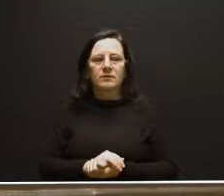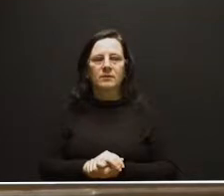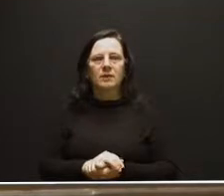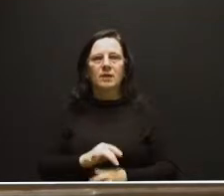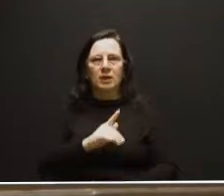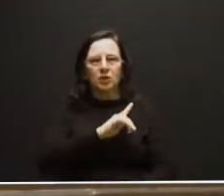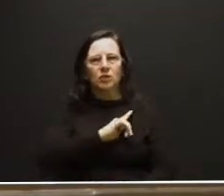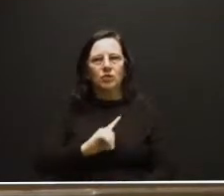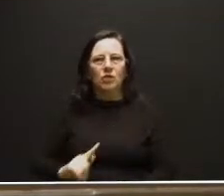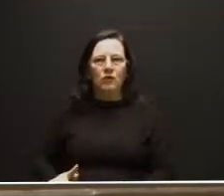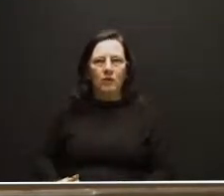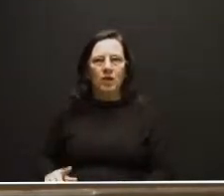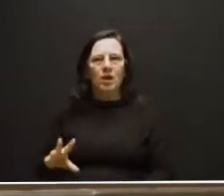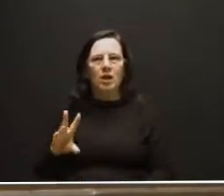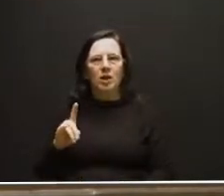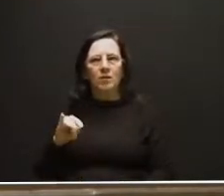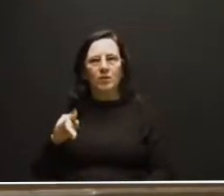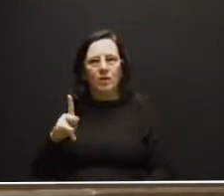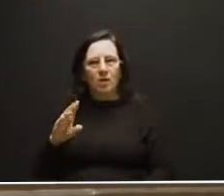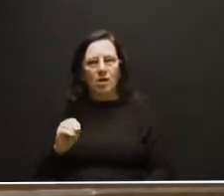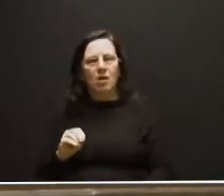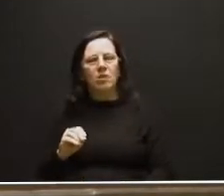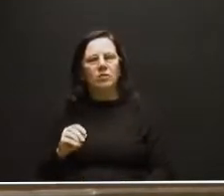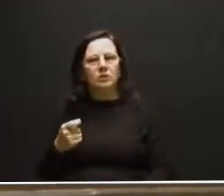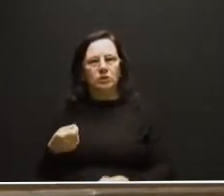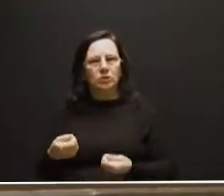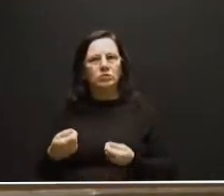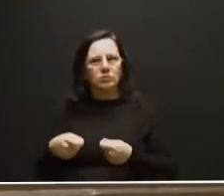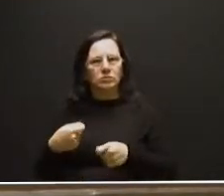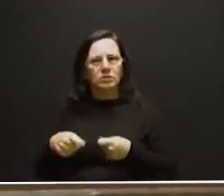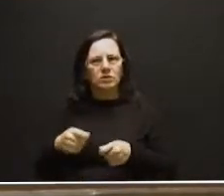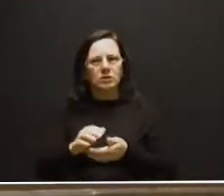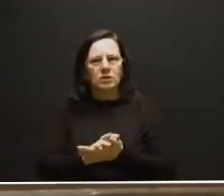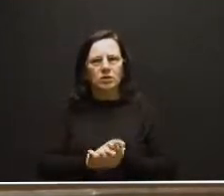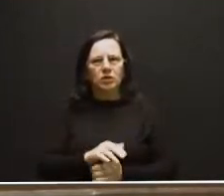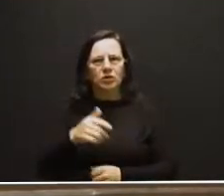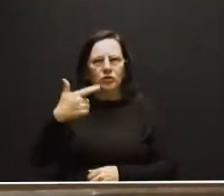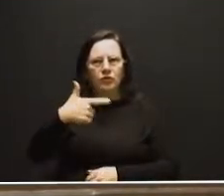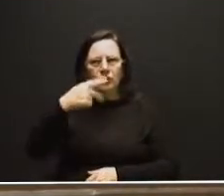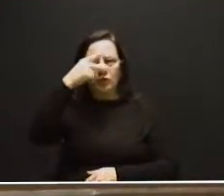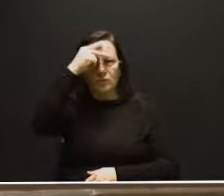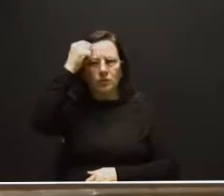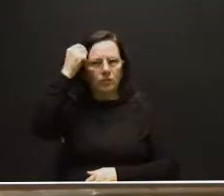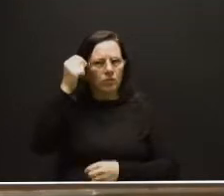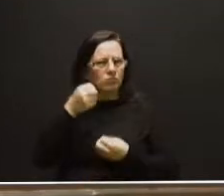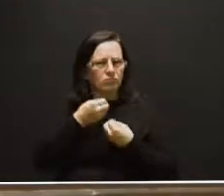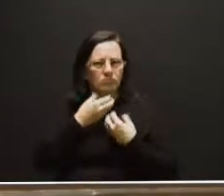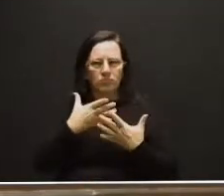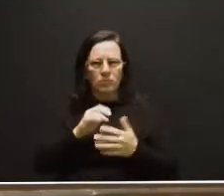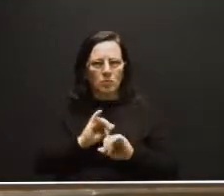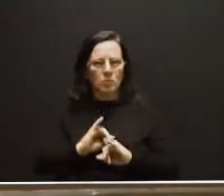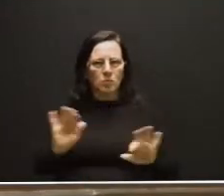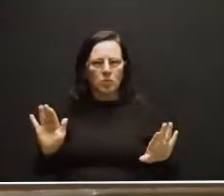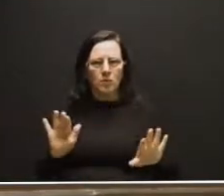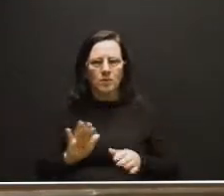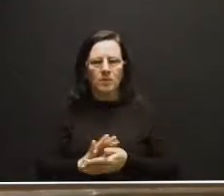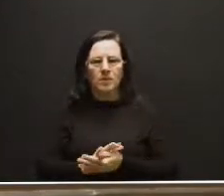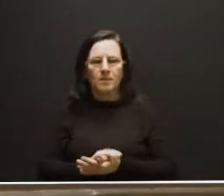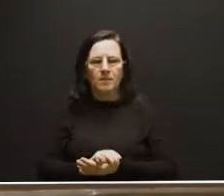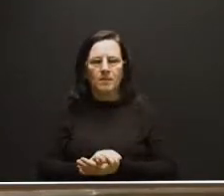democrático e escuta todo mundo que ele faça as suas funções no cargo de vice-prefeito e boa tá muito bom já